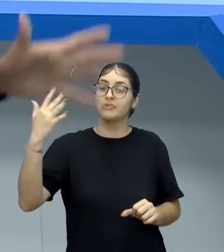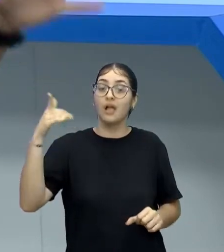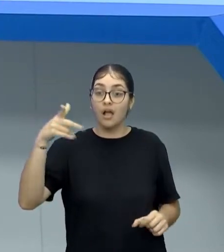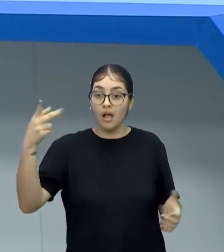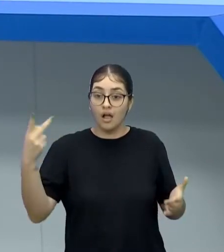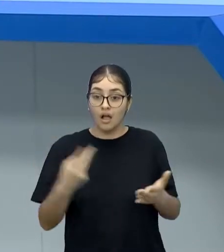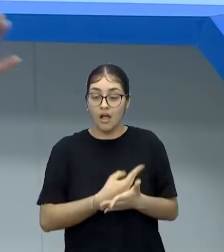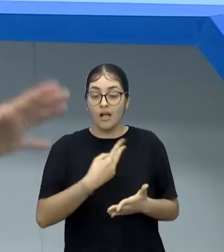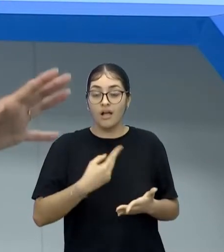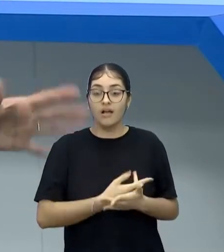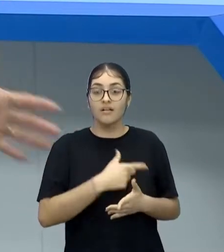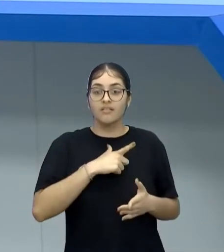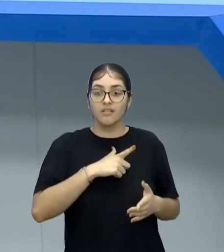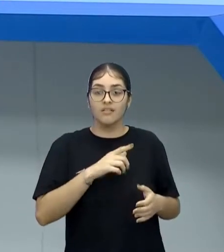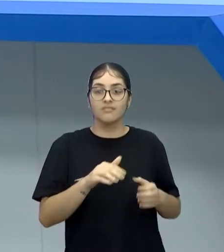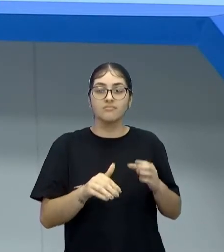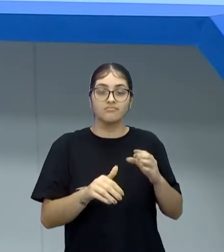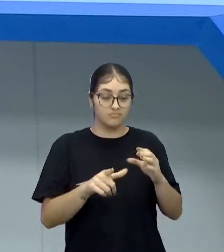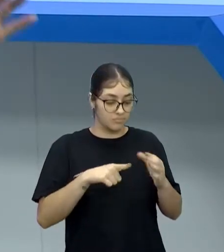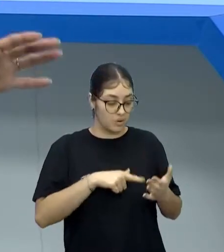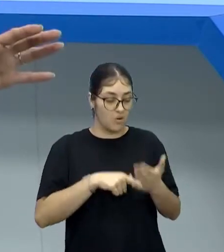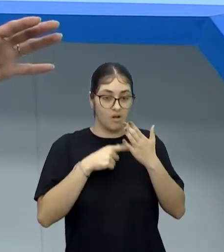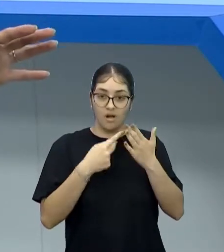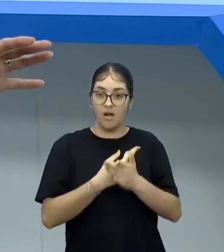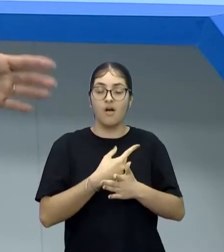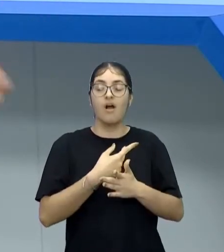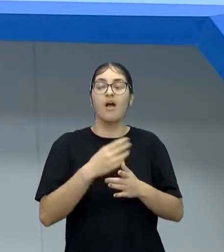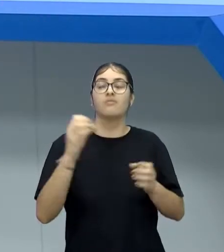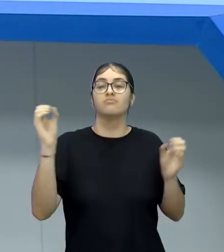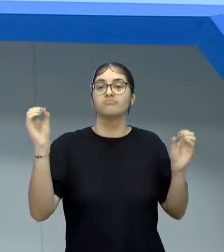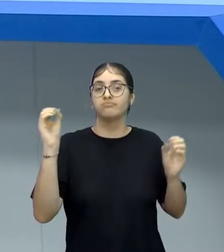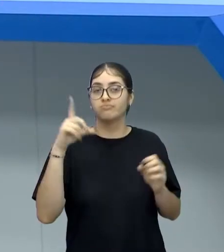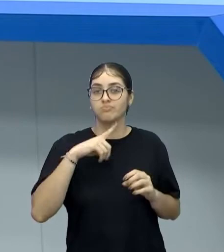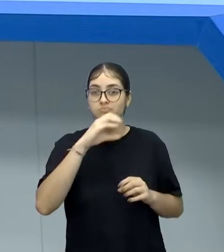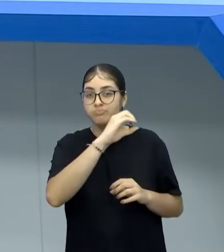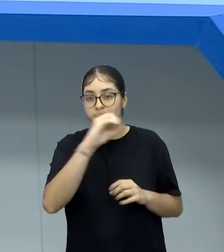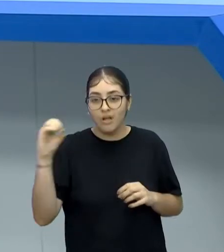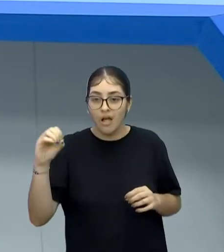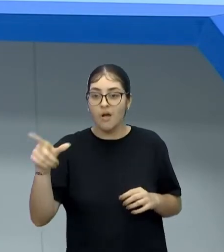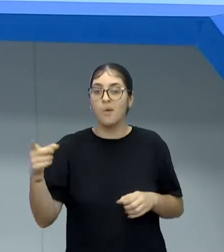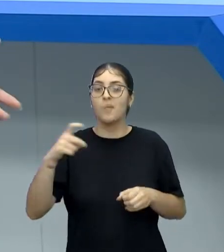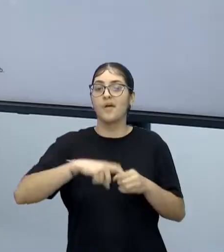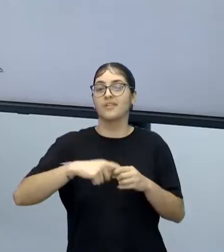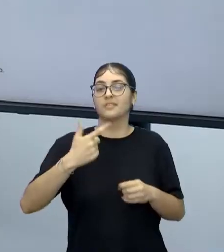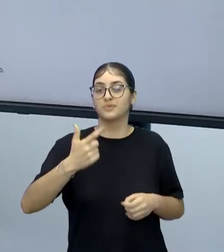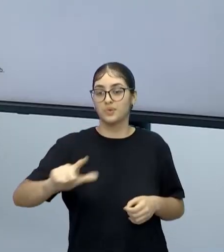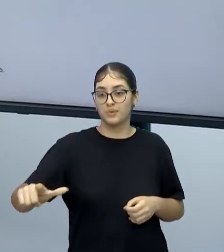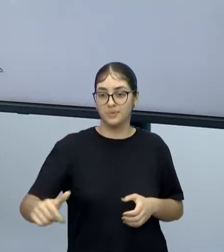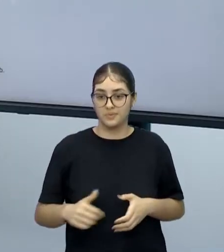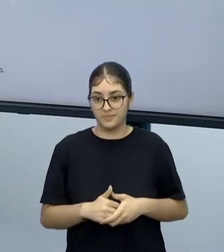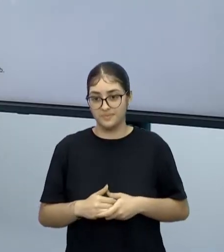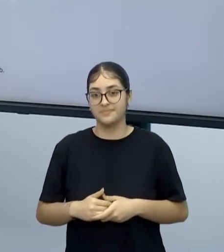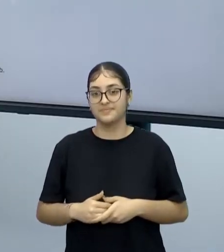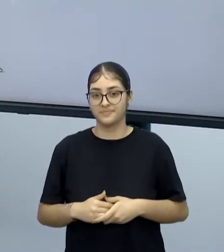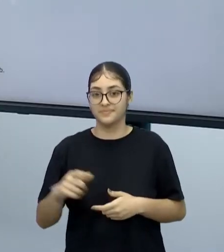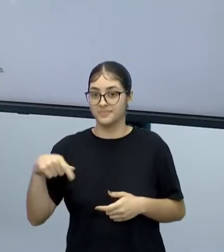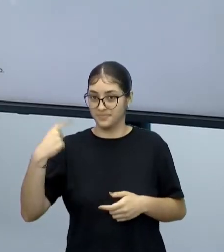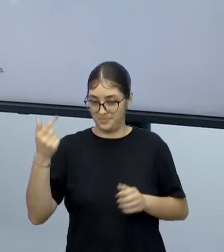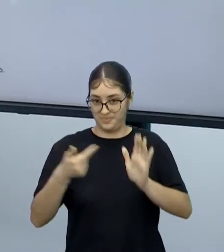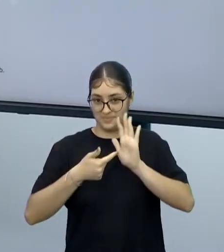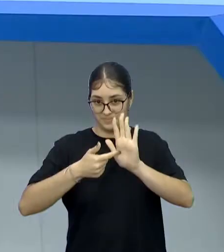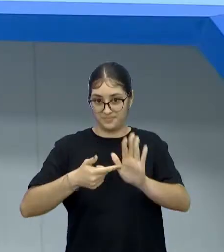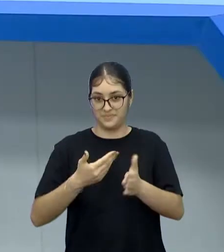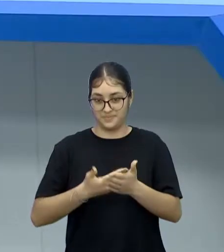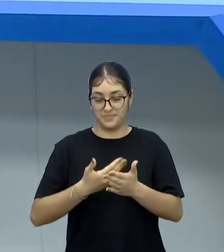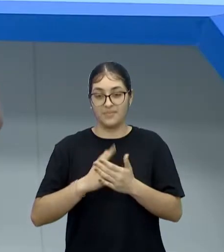errar, aparece uma mensagem, errou, ele zera a sequência e começa tudo de novo. Sim, isso vai ser apresentado em algum momento na